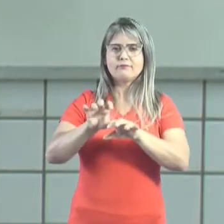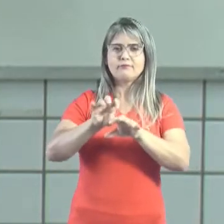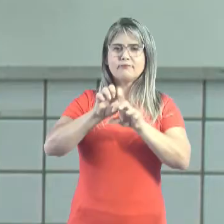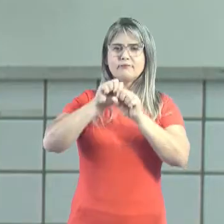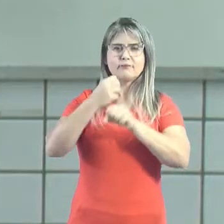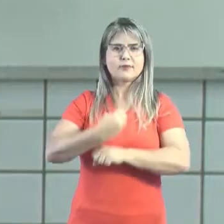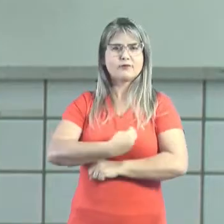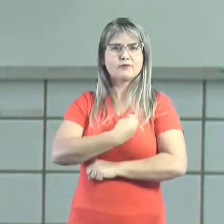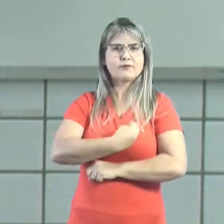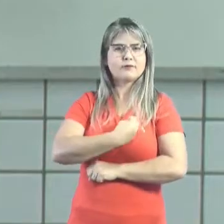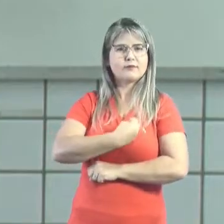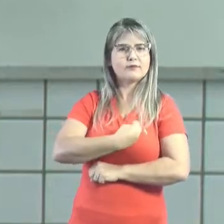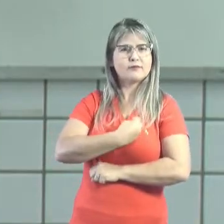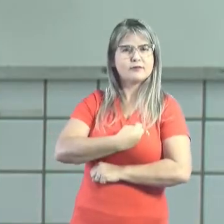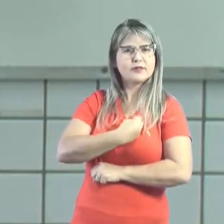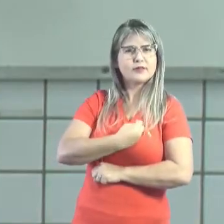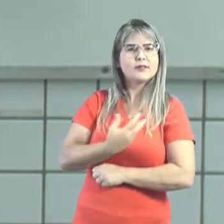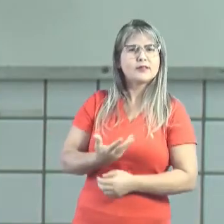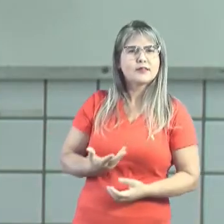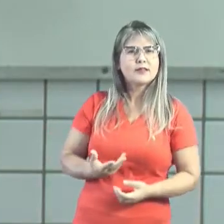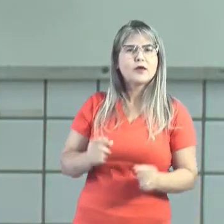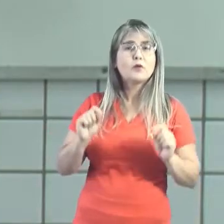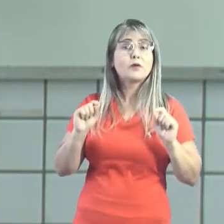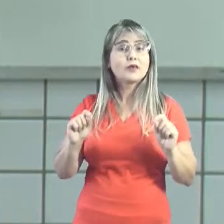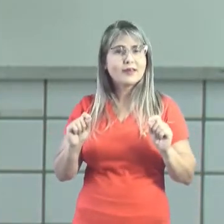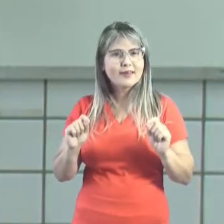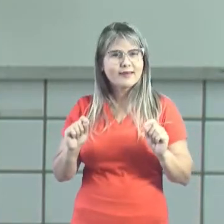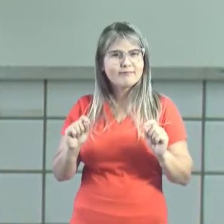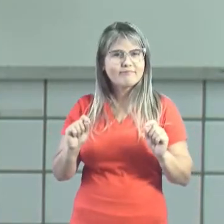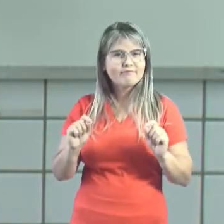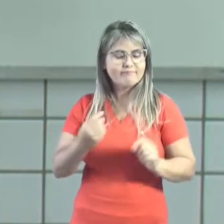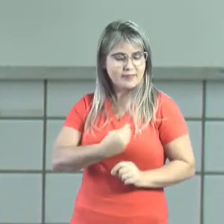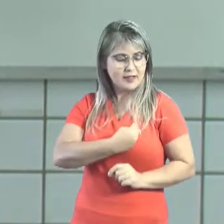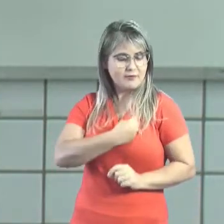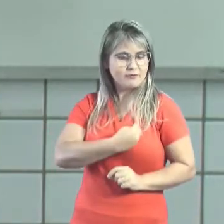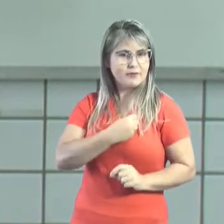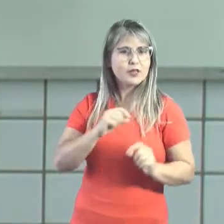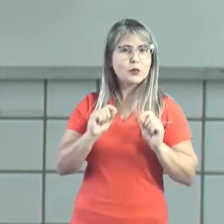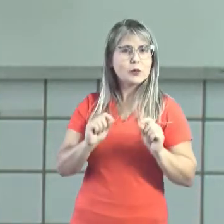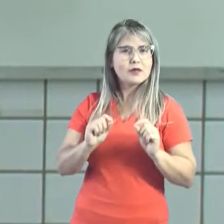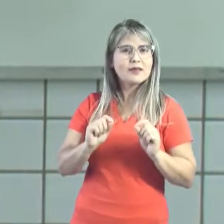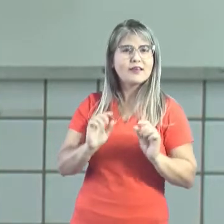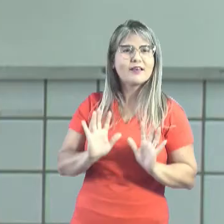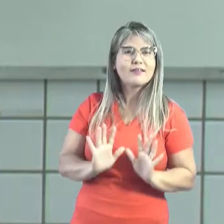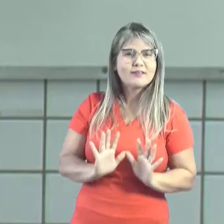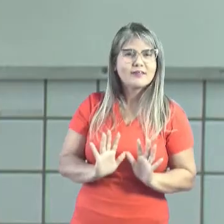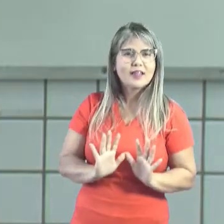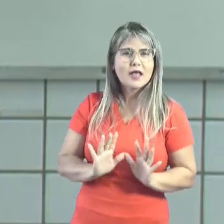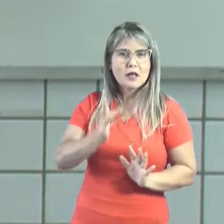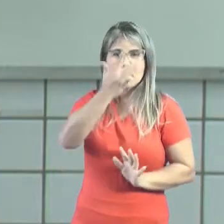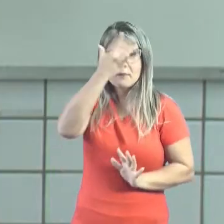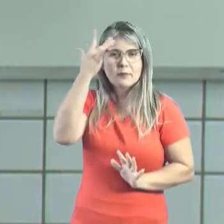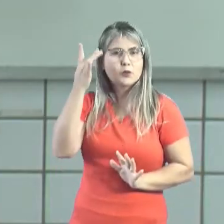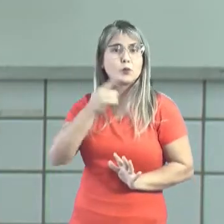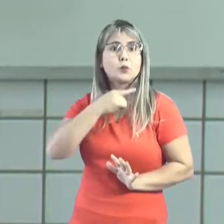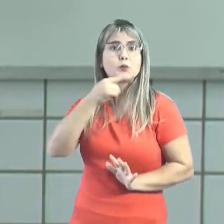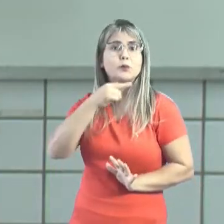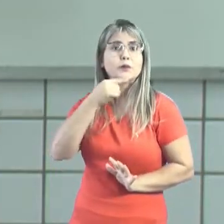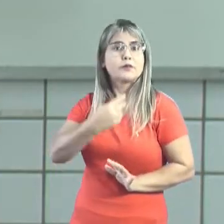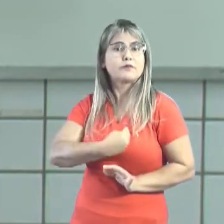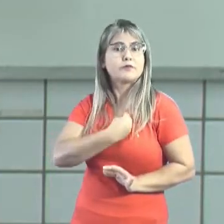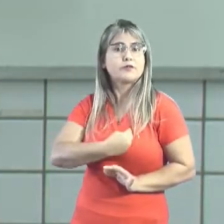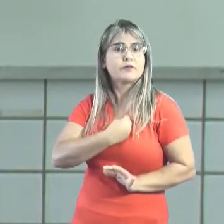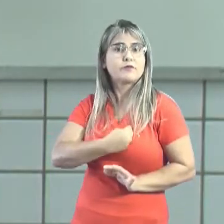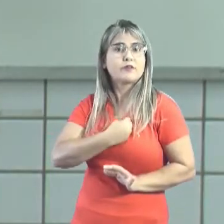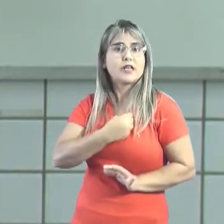atividade vital é aquela em que o ser vivo não consegue sobreviver sem ela. Não temos condições de viver